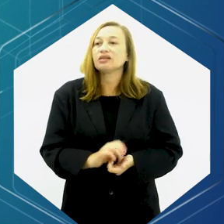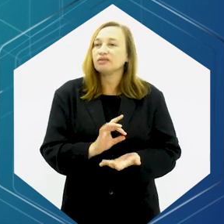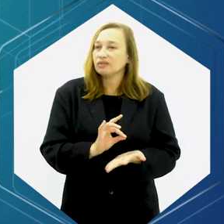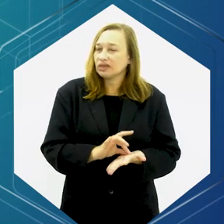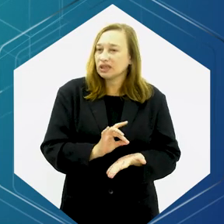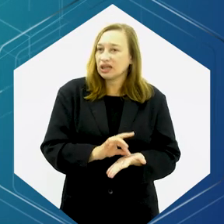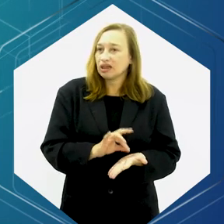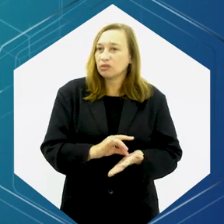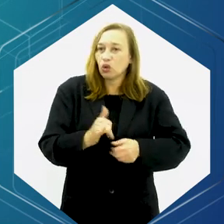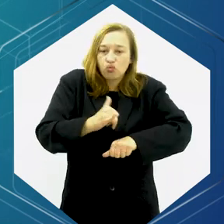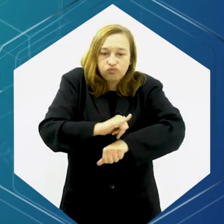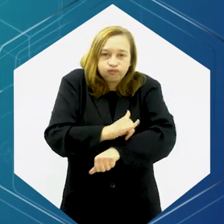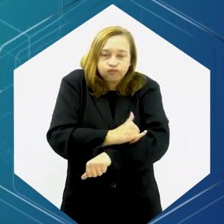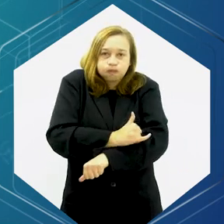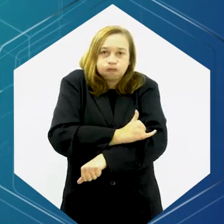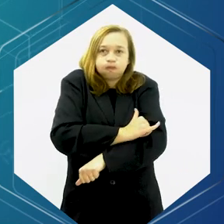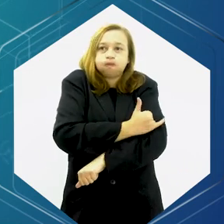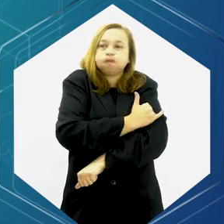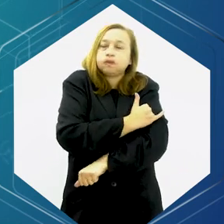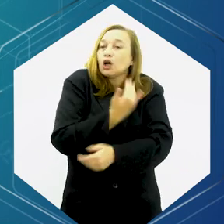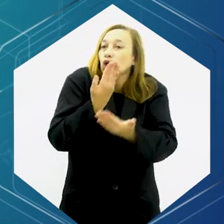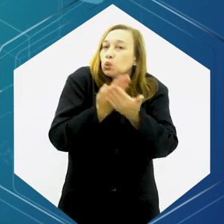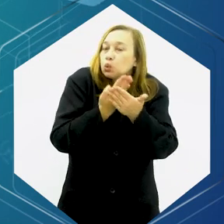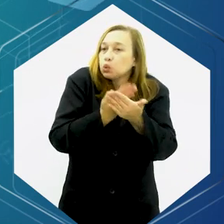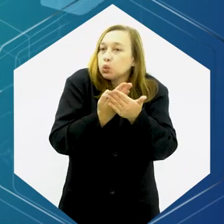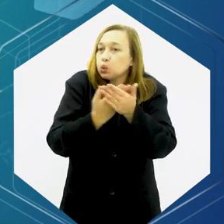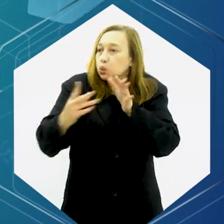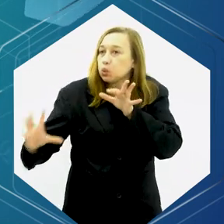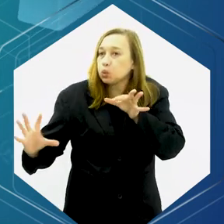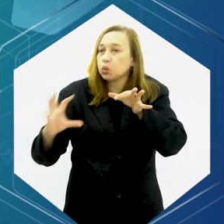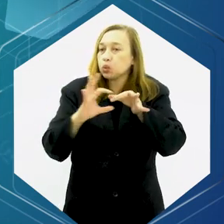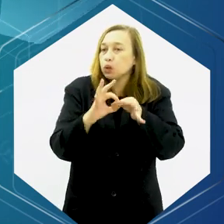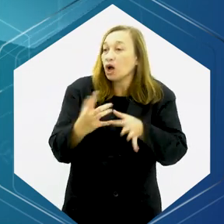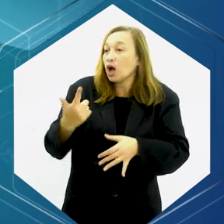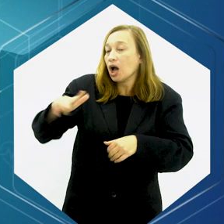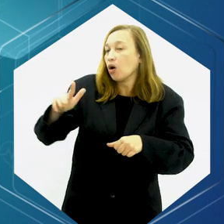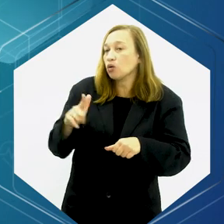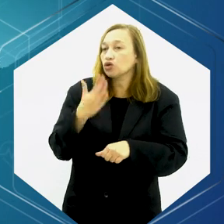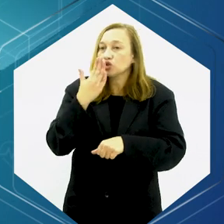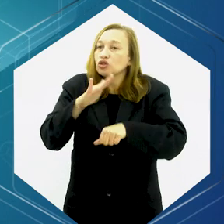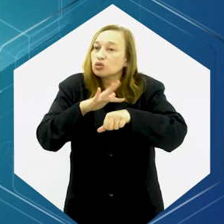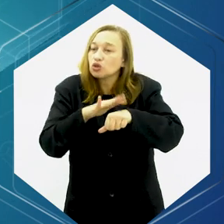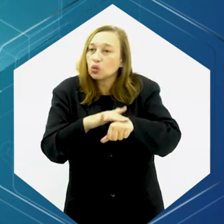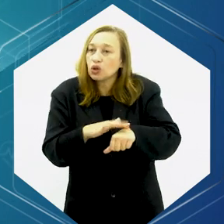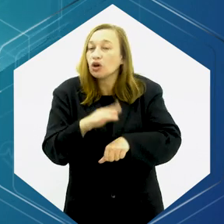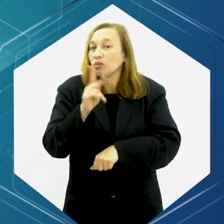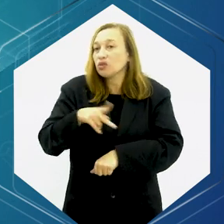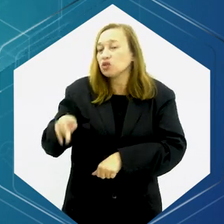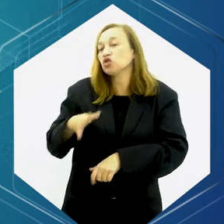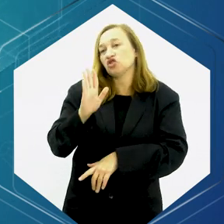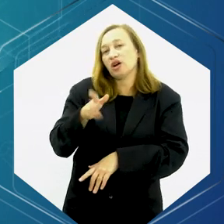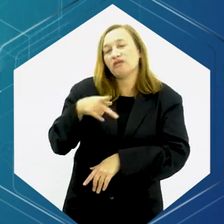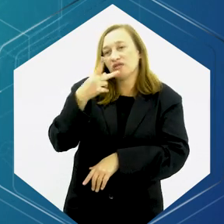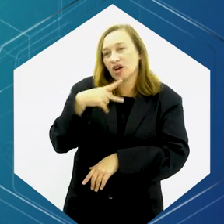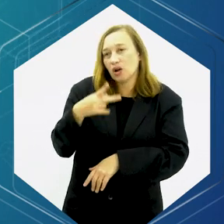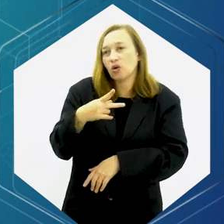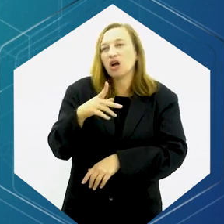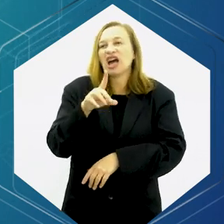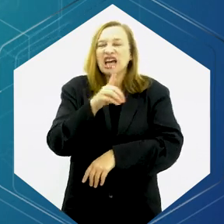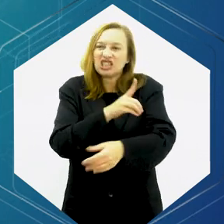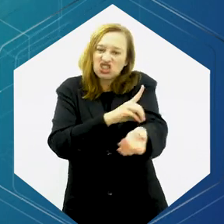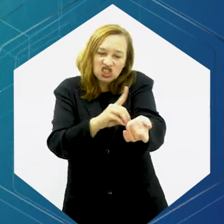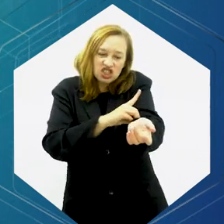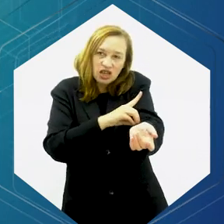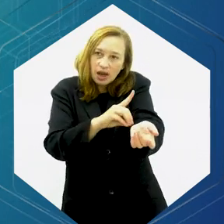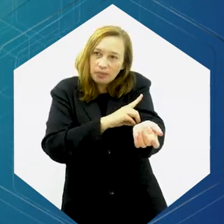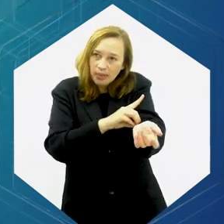assim realmente a obesidade né Tem estudos né associando ela a outras doenças como o professor disse e